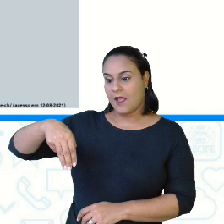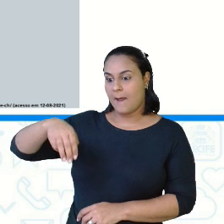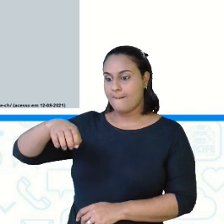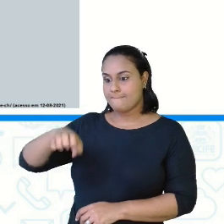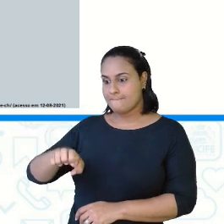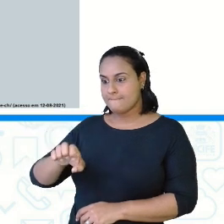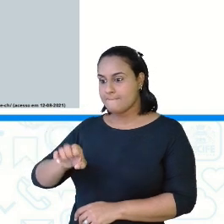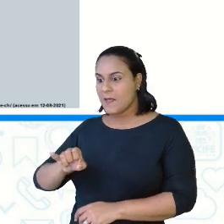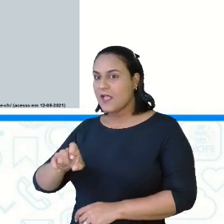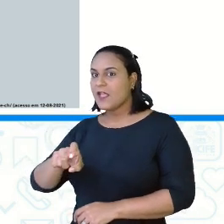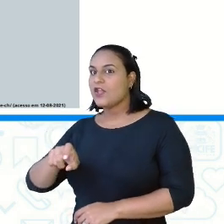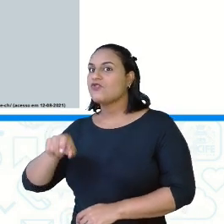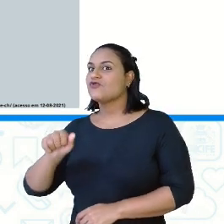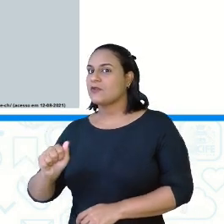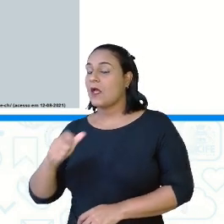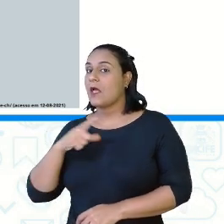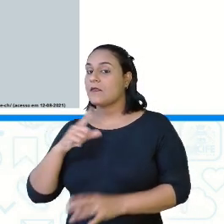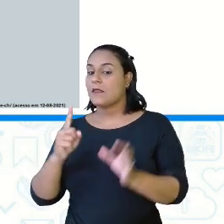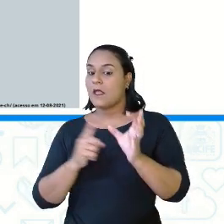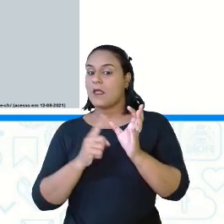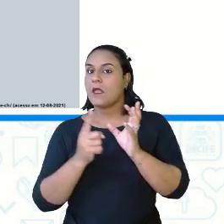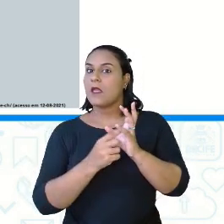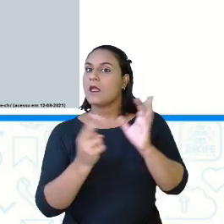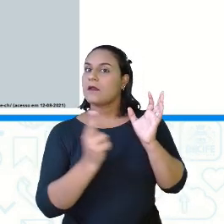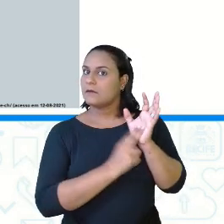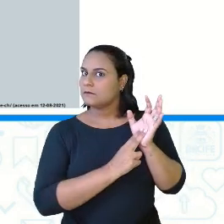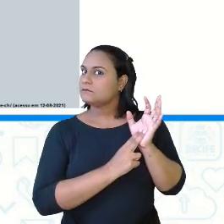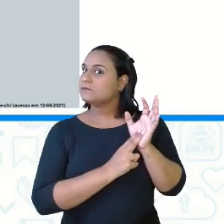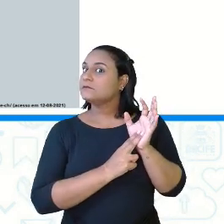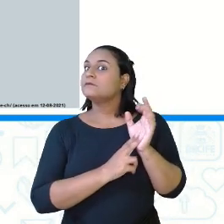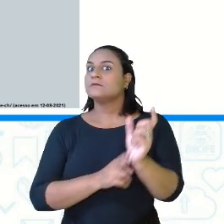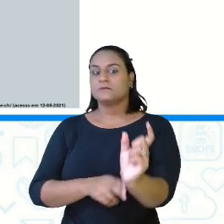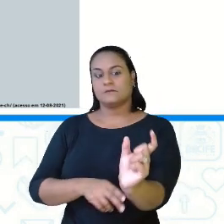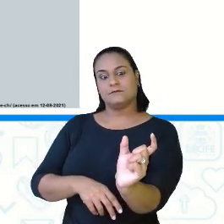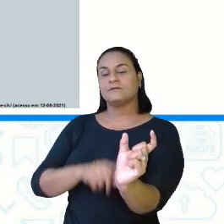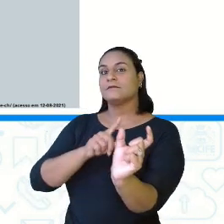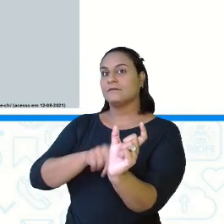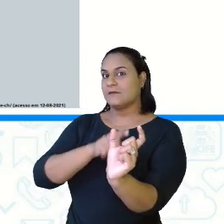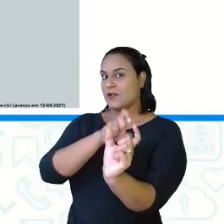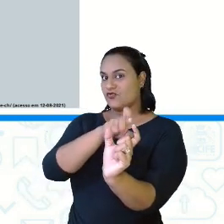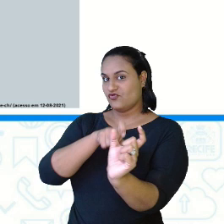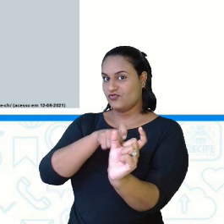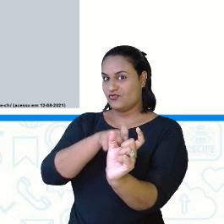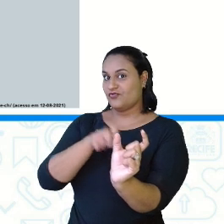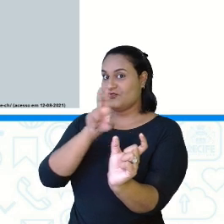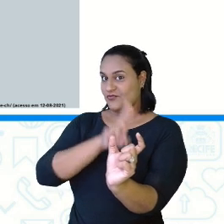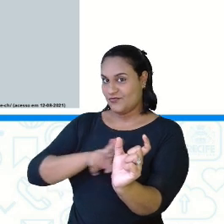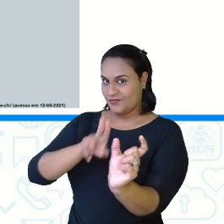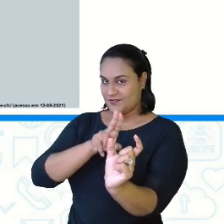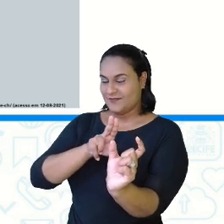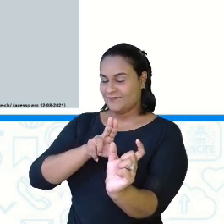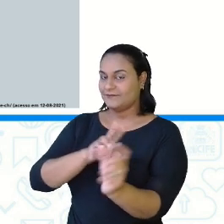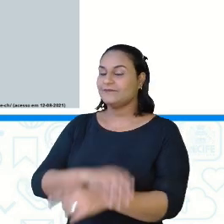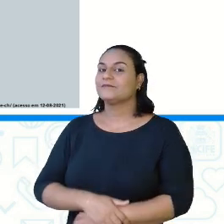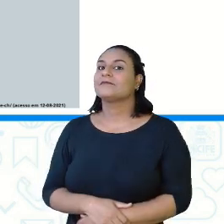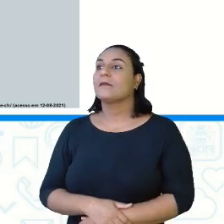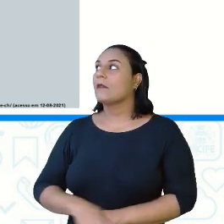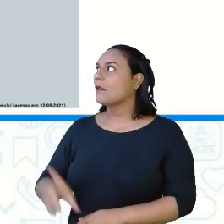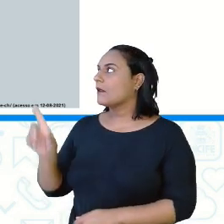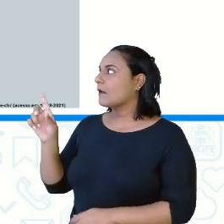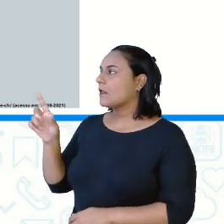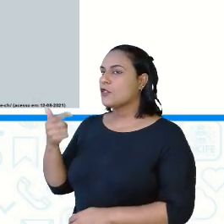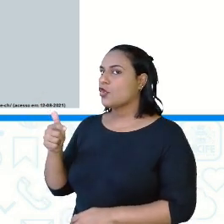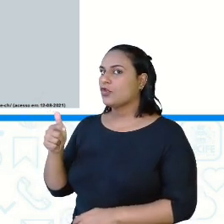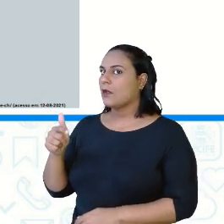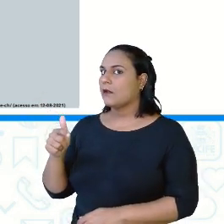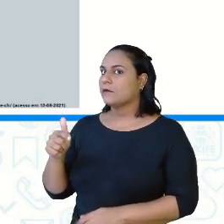Ameixa. Eu tenho aí um ditongo. Se eu tenho um ditongo, então ameixa é com X. Na palavra chocolate não há nenhuma